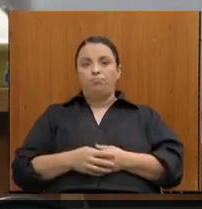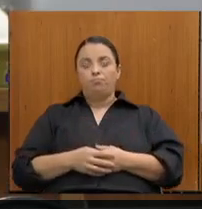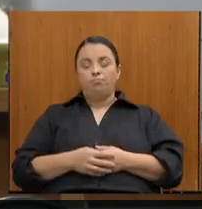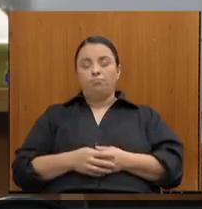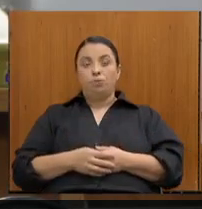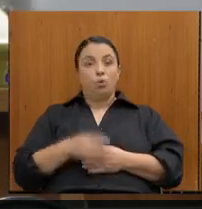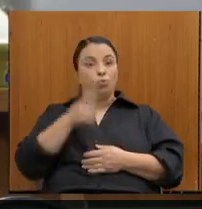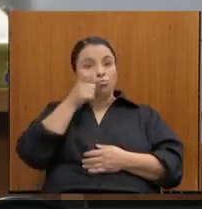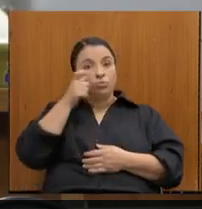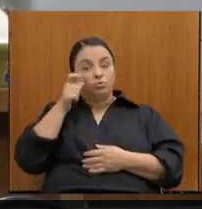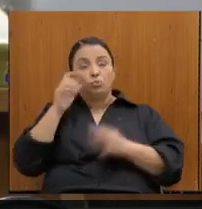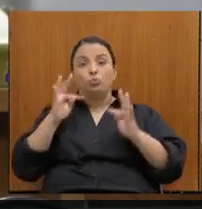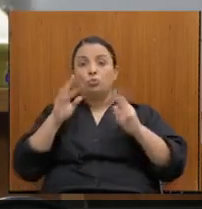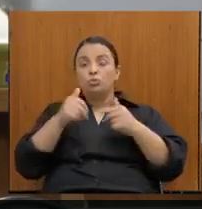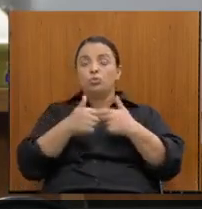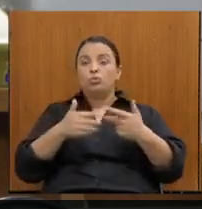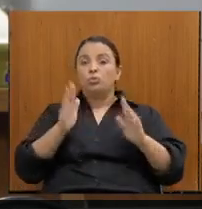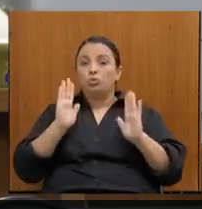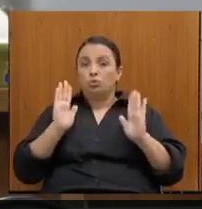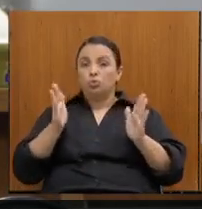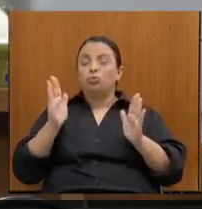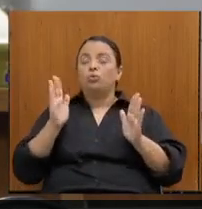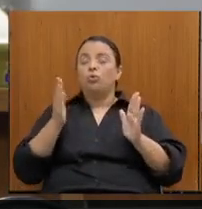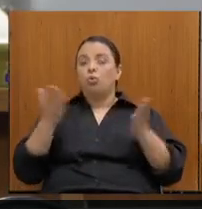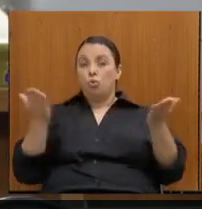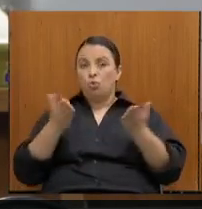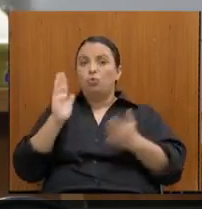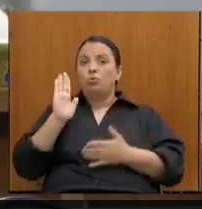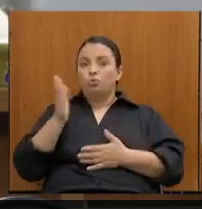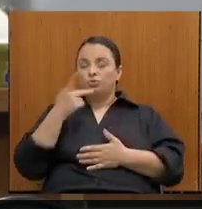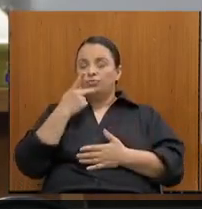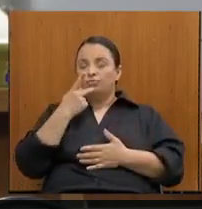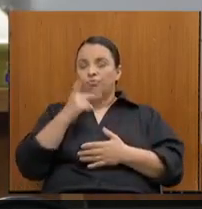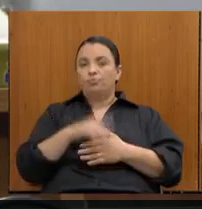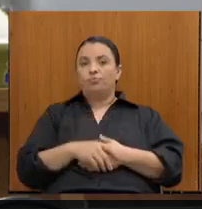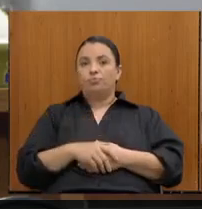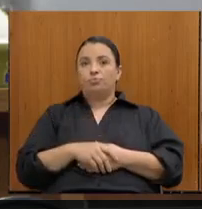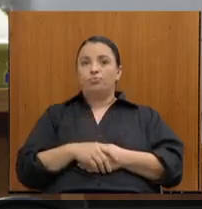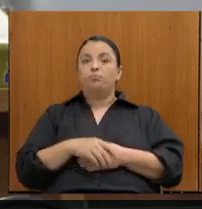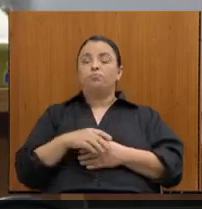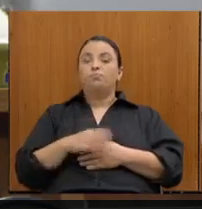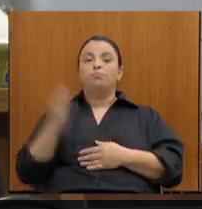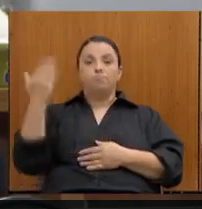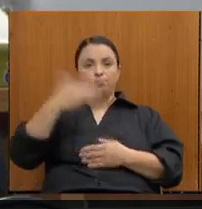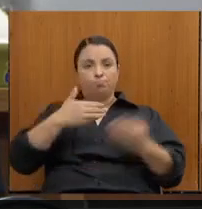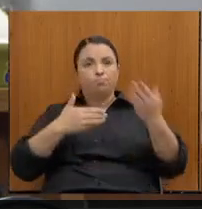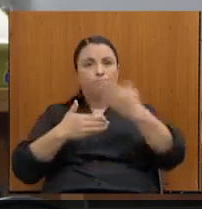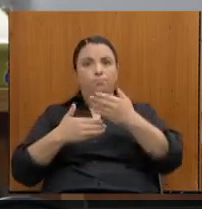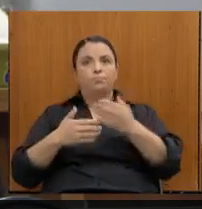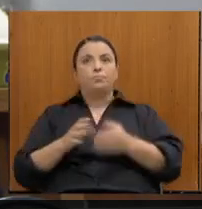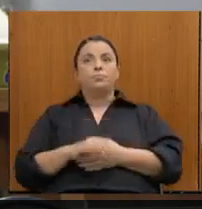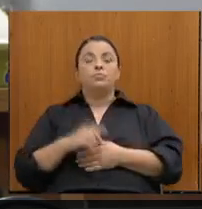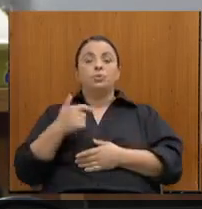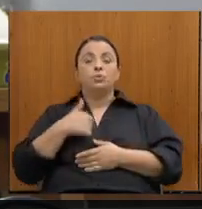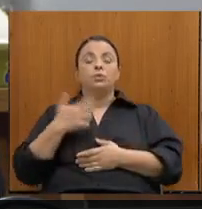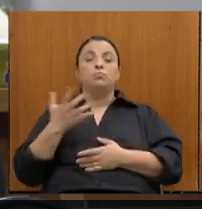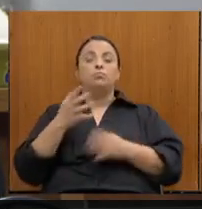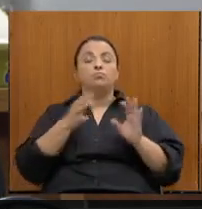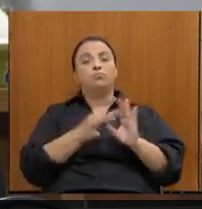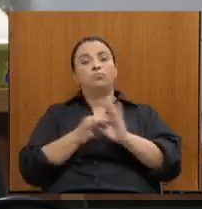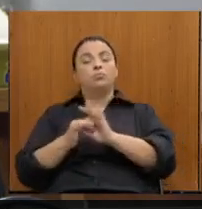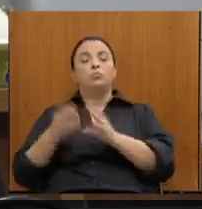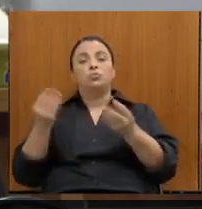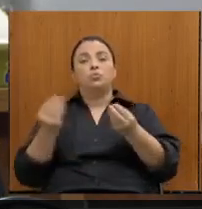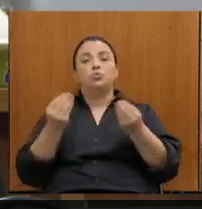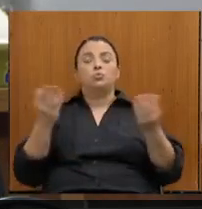favor eu gostaria de primeiro lugar o próximo slide por favor de contextualizar aonde que nós estamos